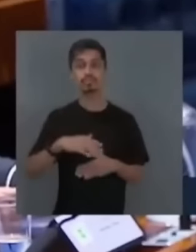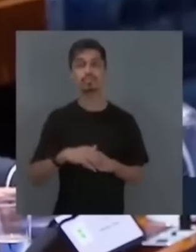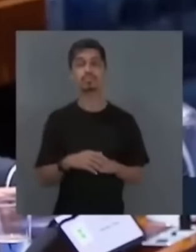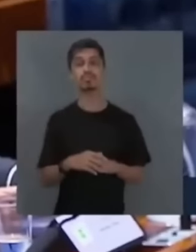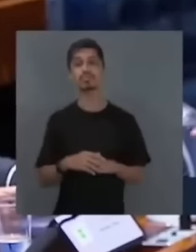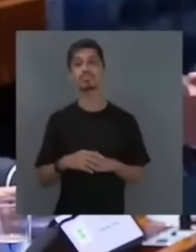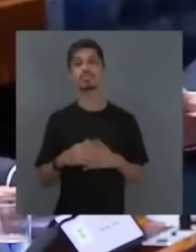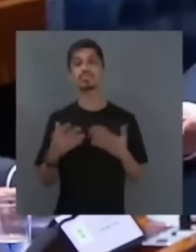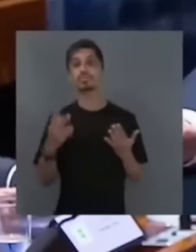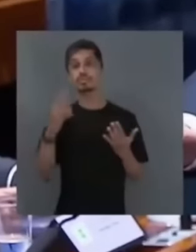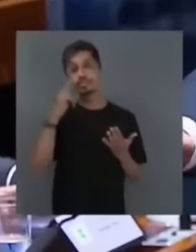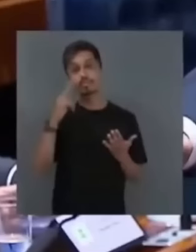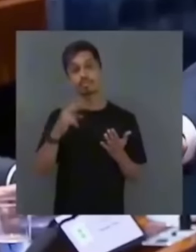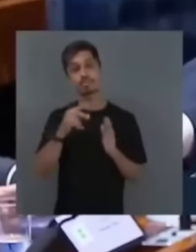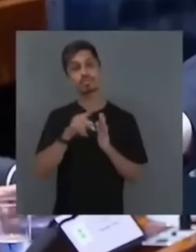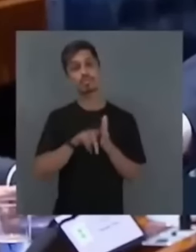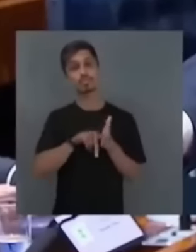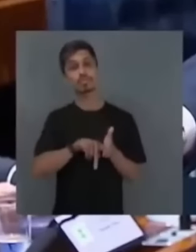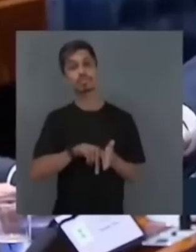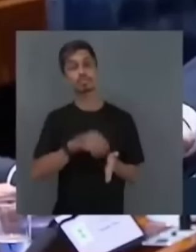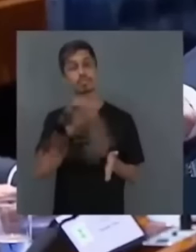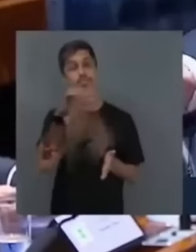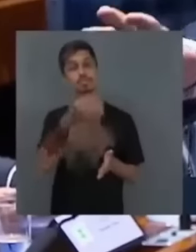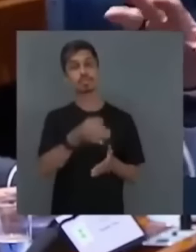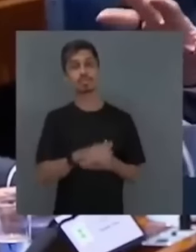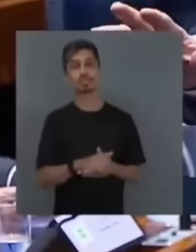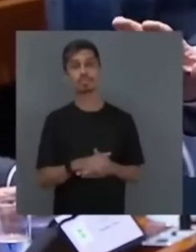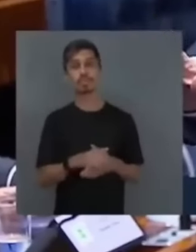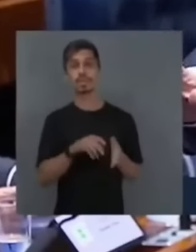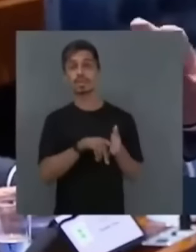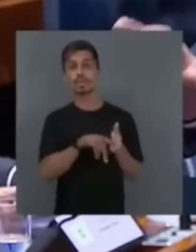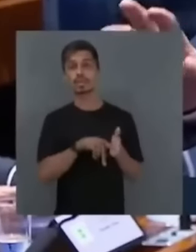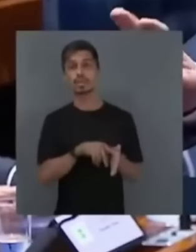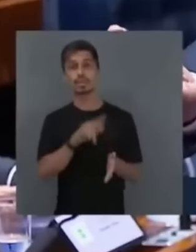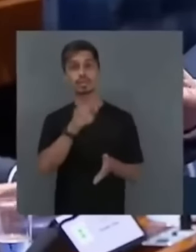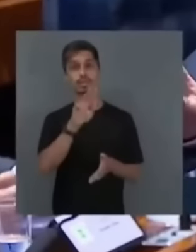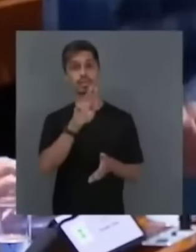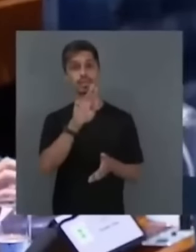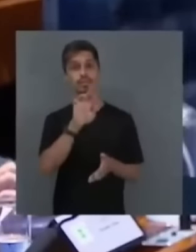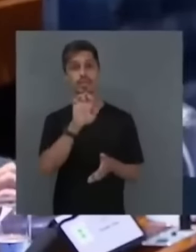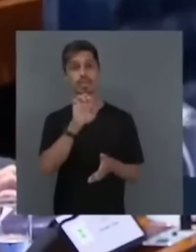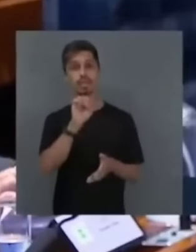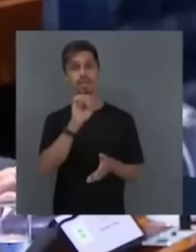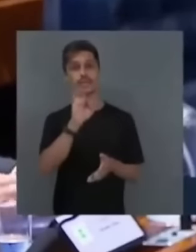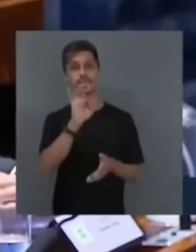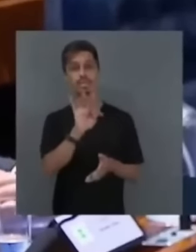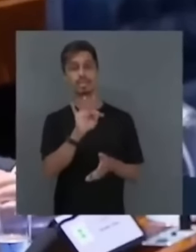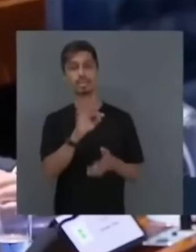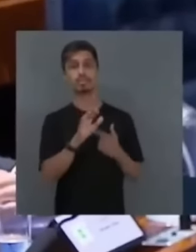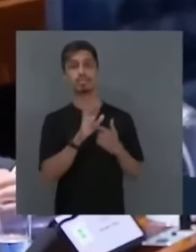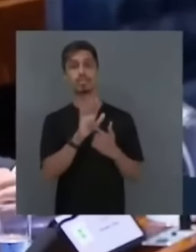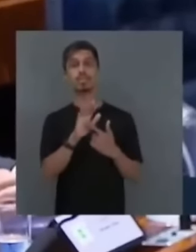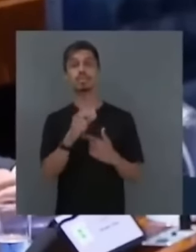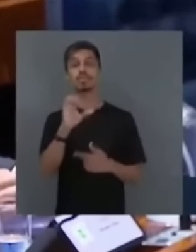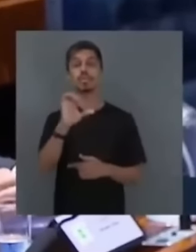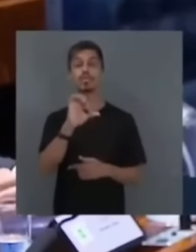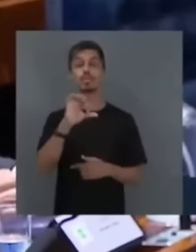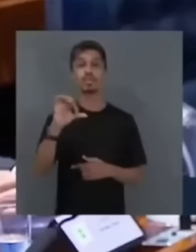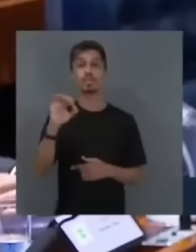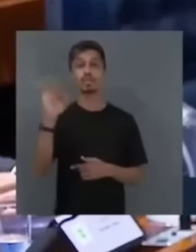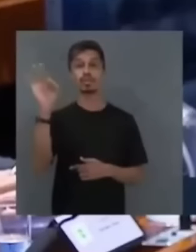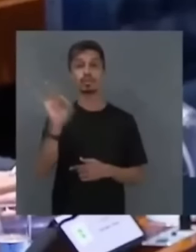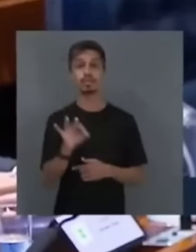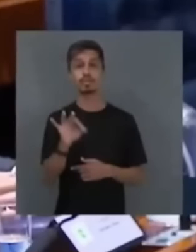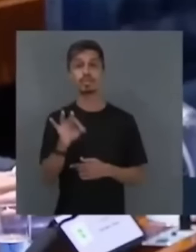pelo menos vejam as pesquisas de opinião. A pesquisa Quest, ainda há pouco, apontou que